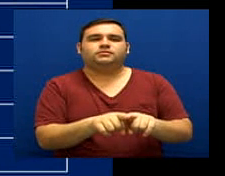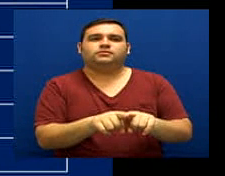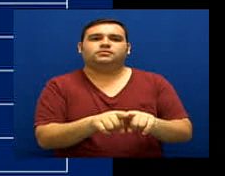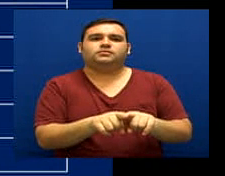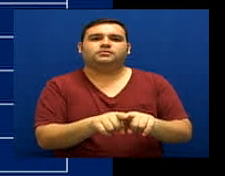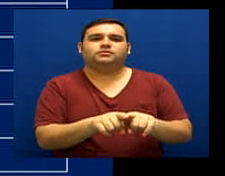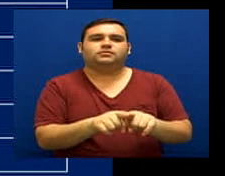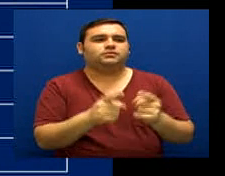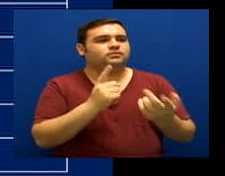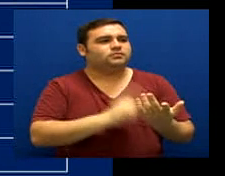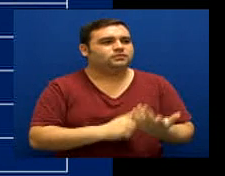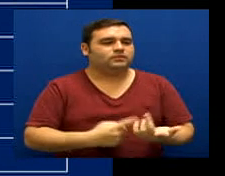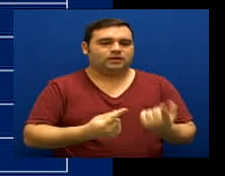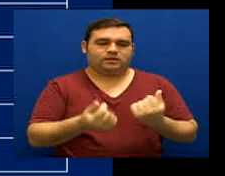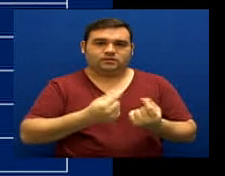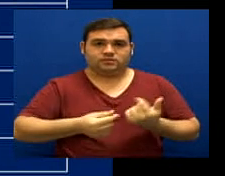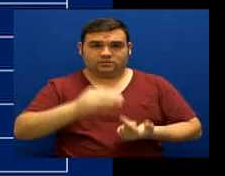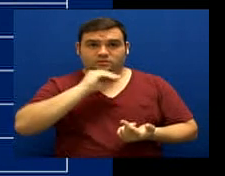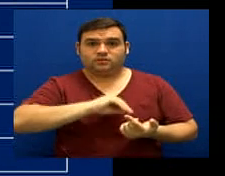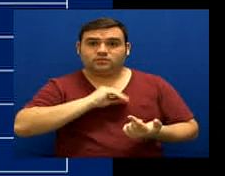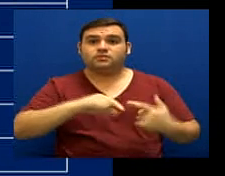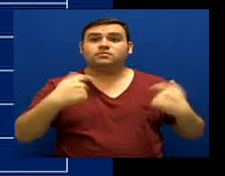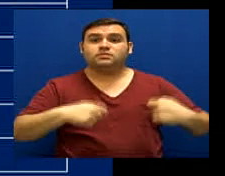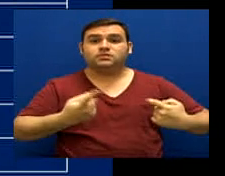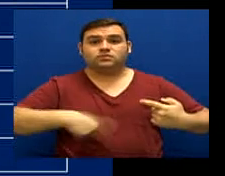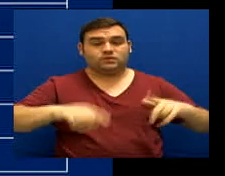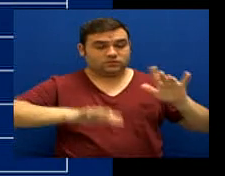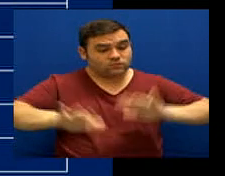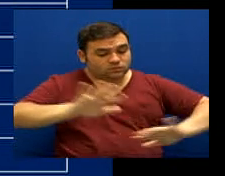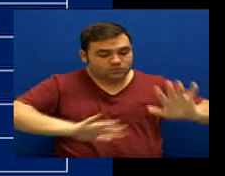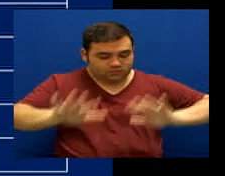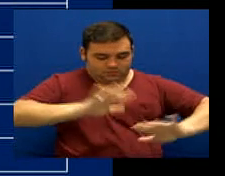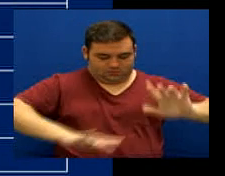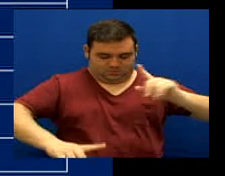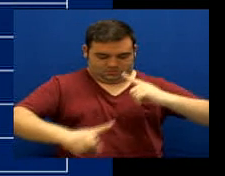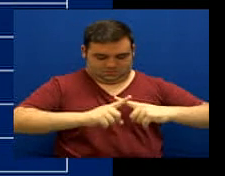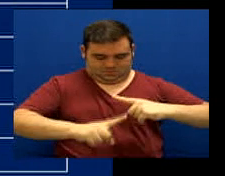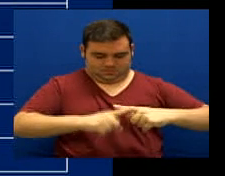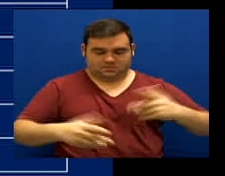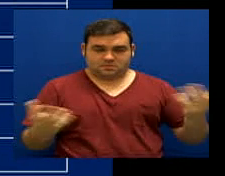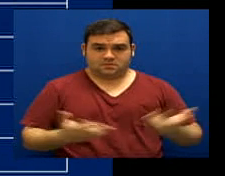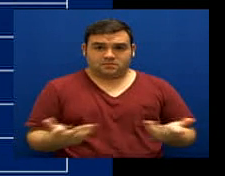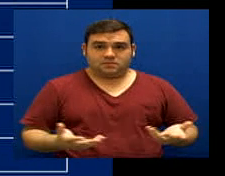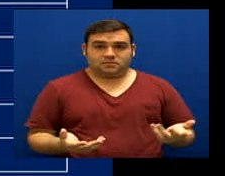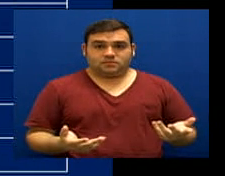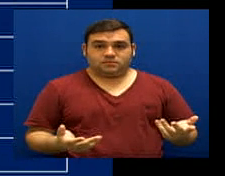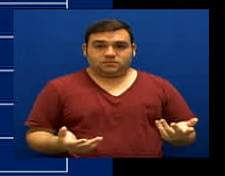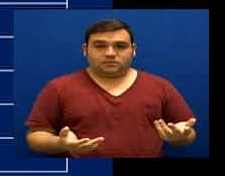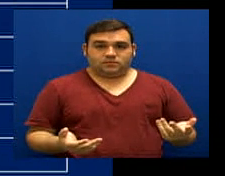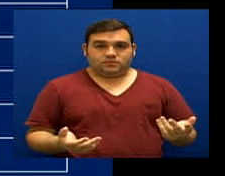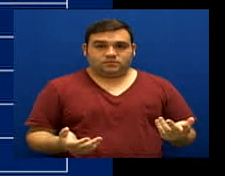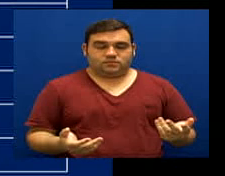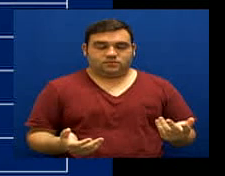negociação salarial a gente tem que ter uma prudência é muito grande porque esses são os